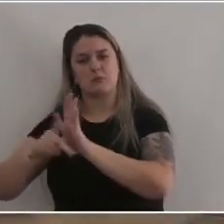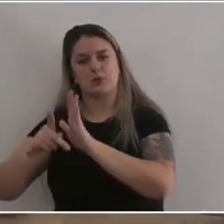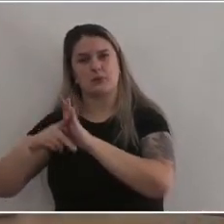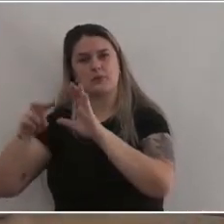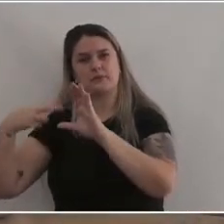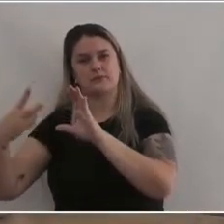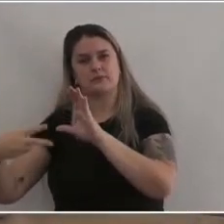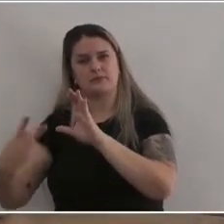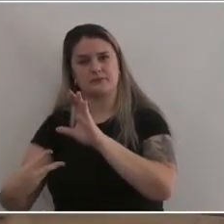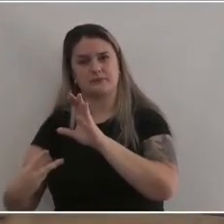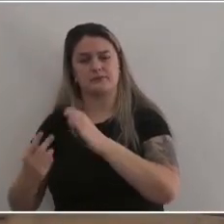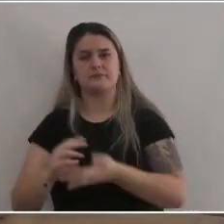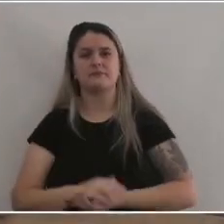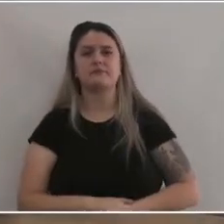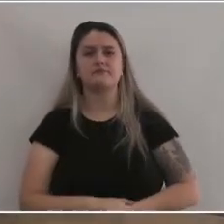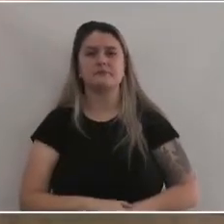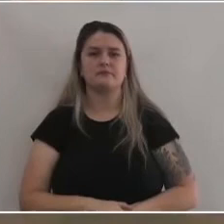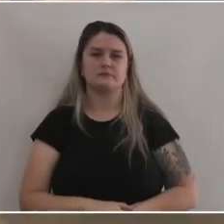Legislativo.